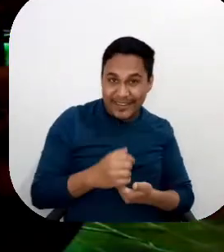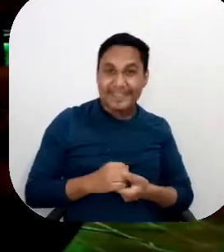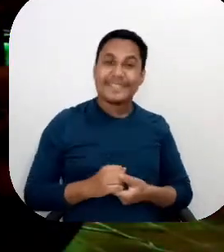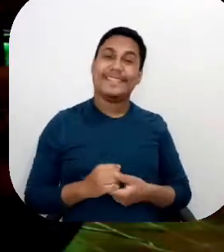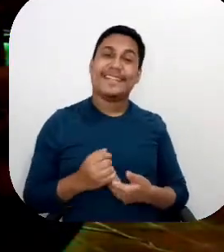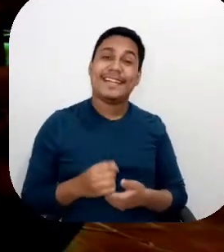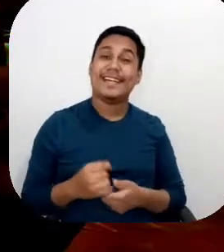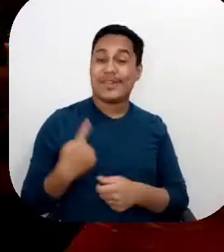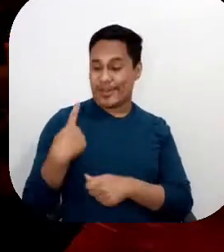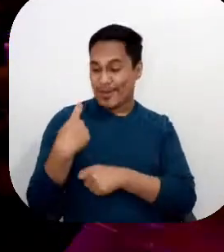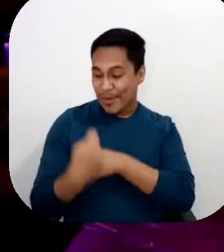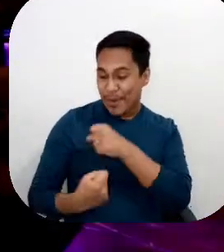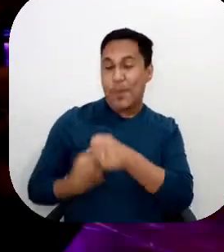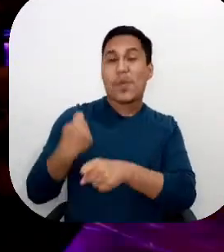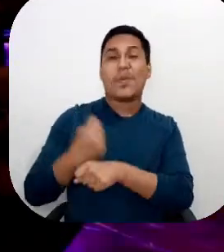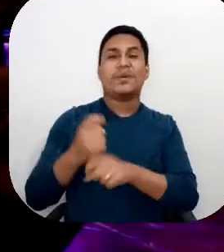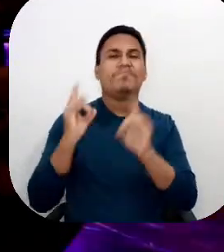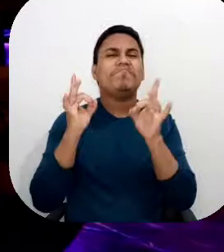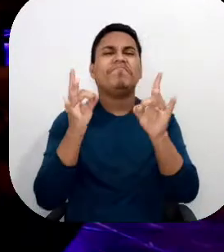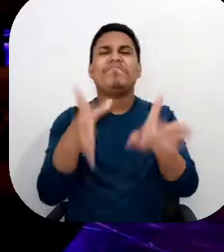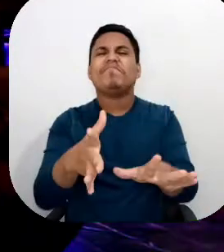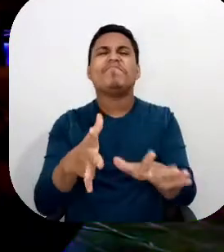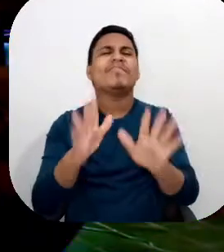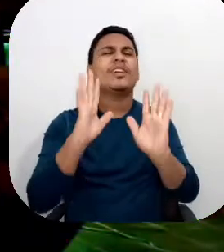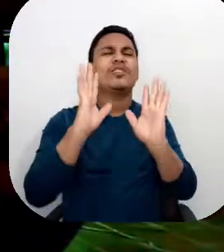você. São mais